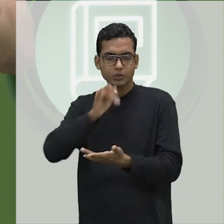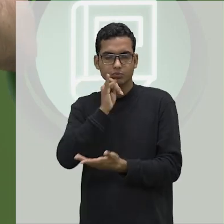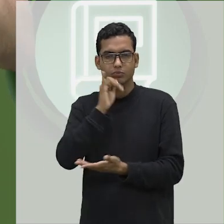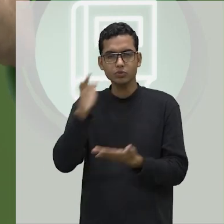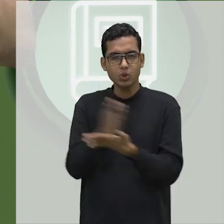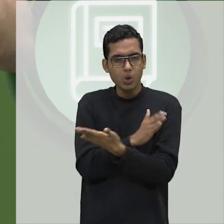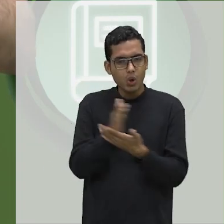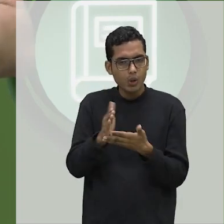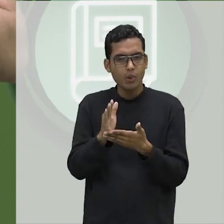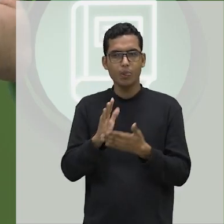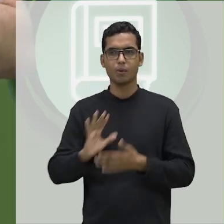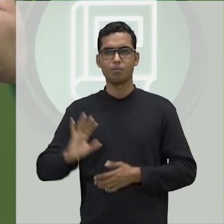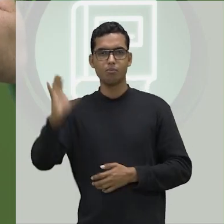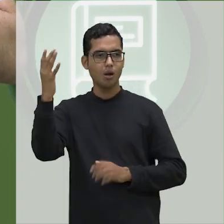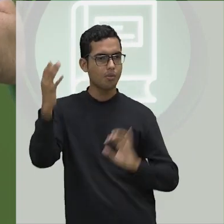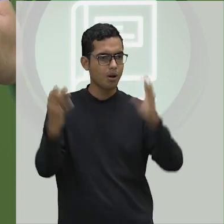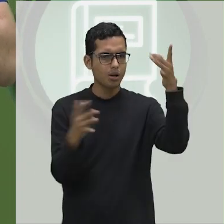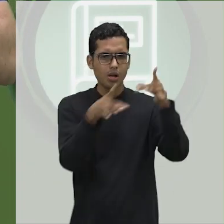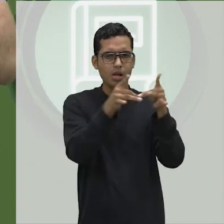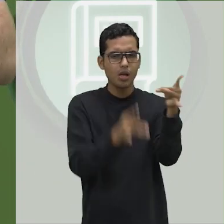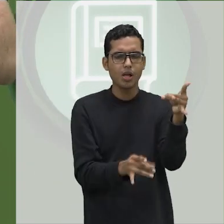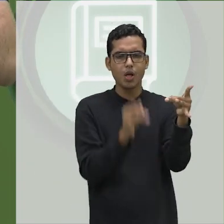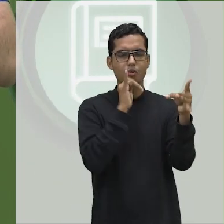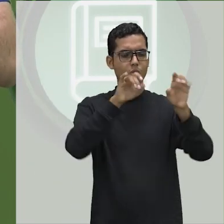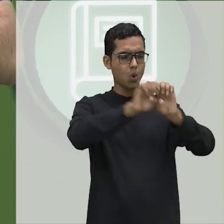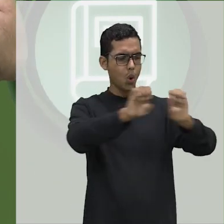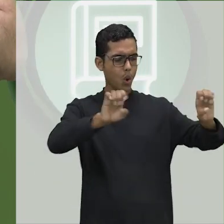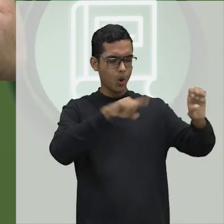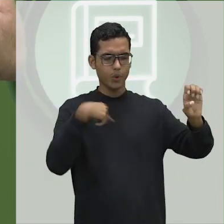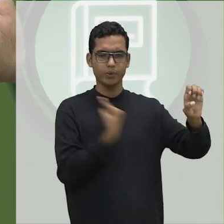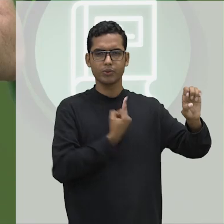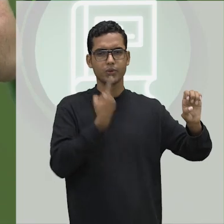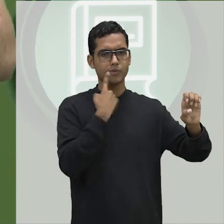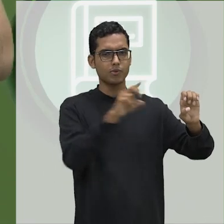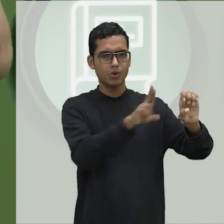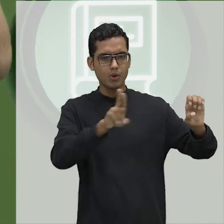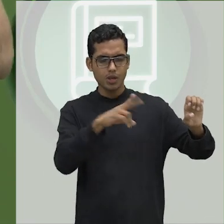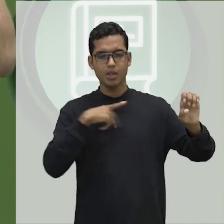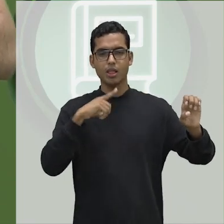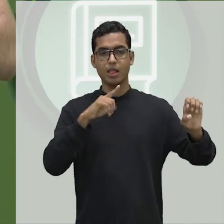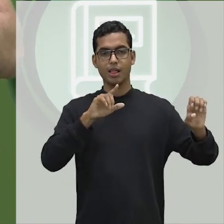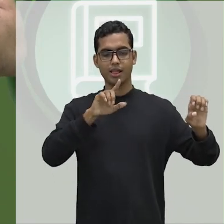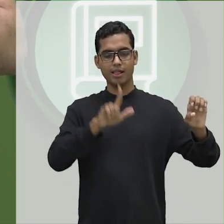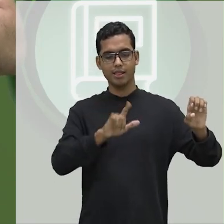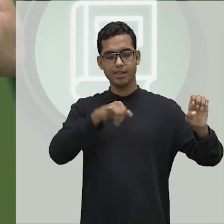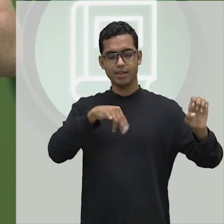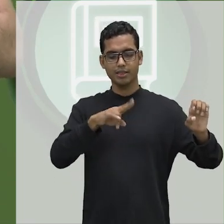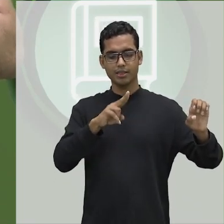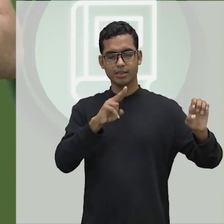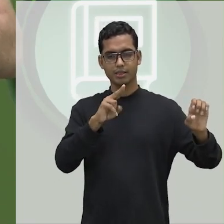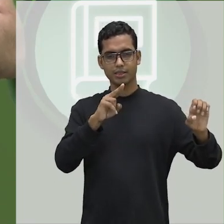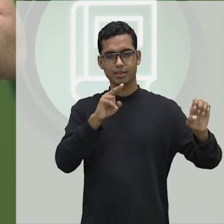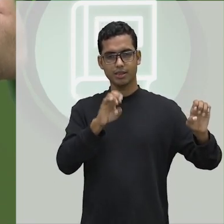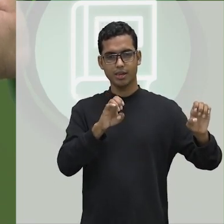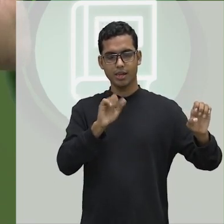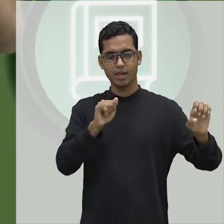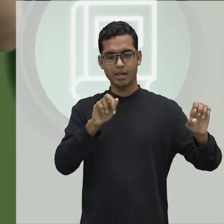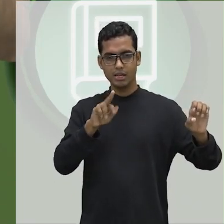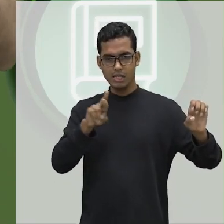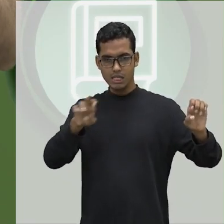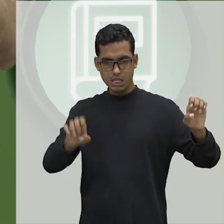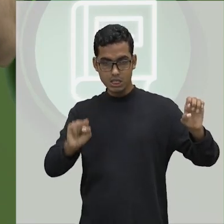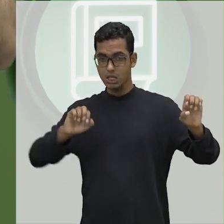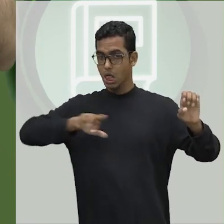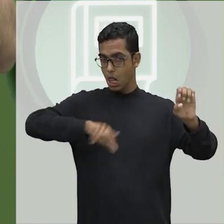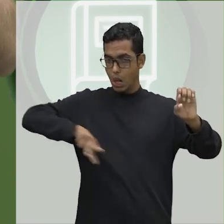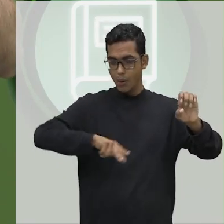fenômenos eles são descritos por equações que nós chamamos de não lineares. Esses fenômenos que não são lineares, que são